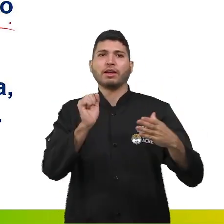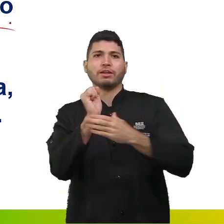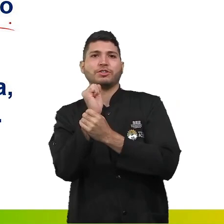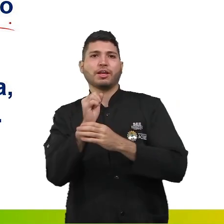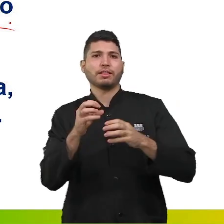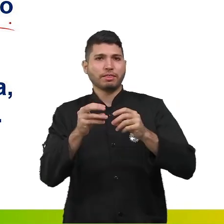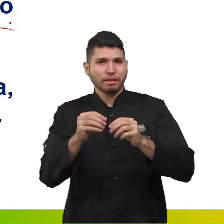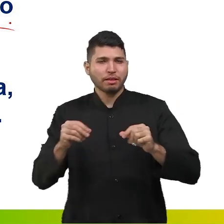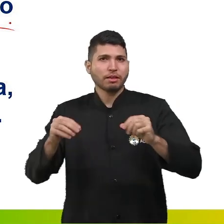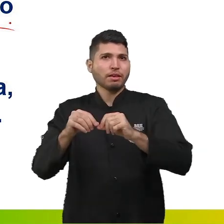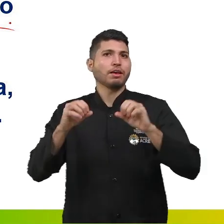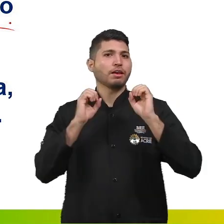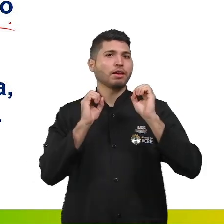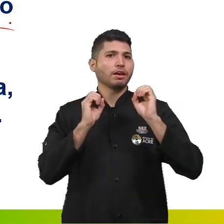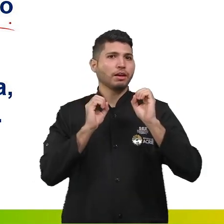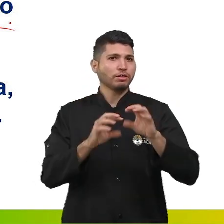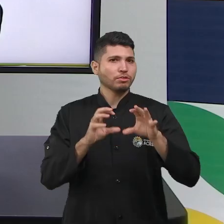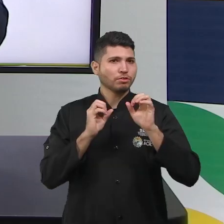educação,